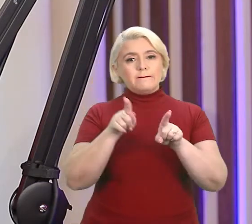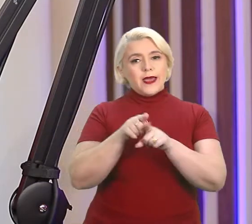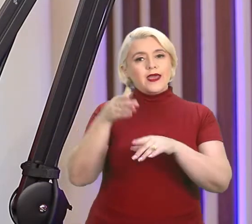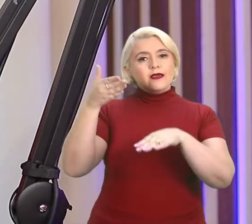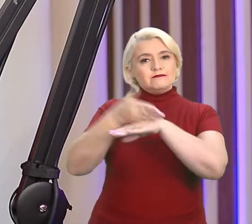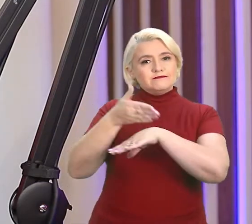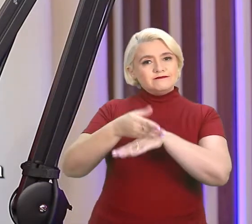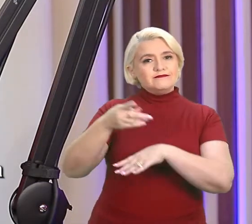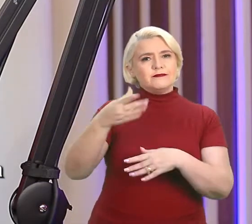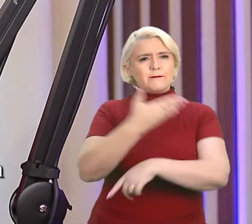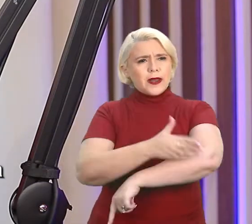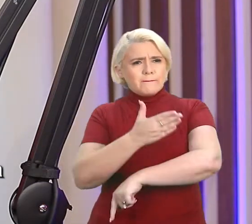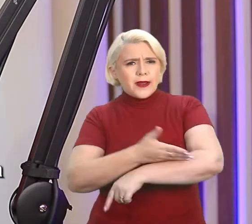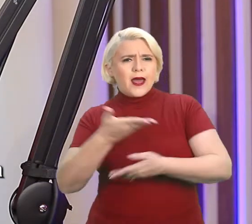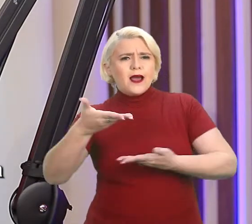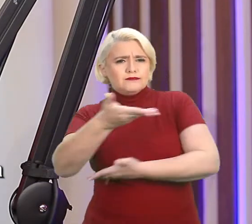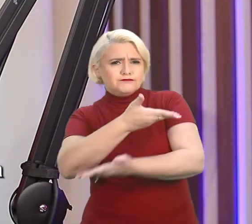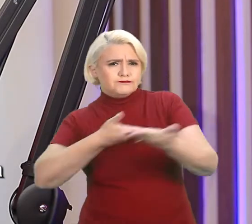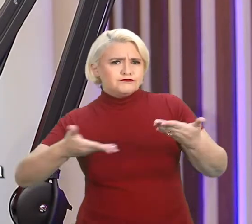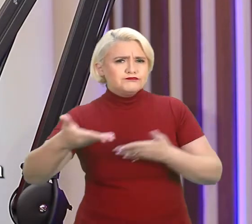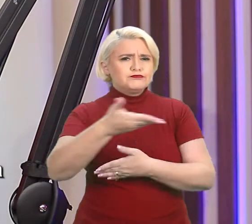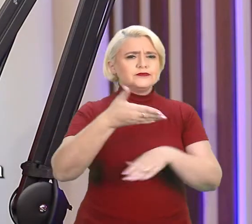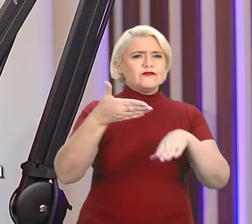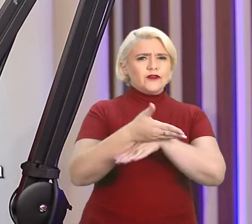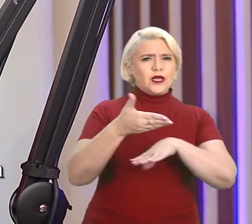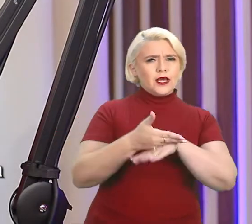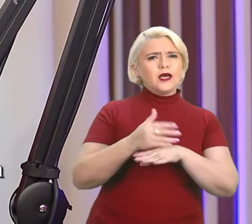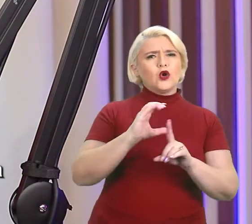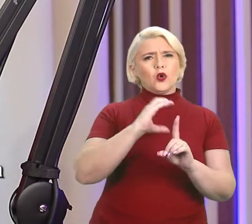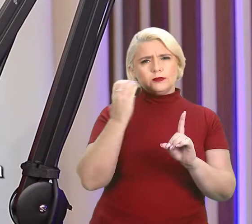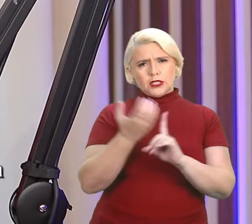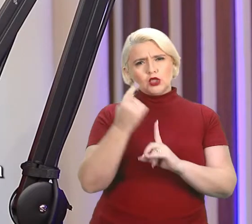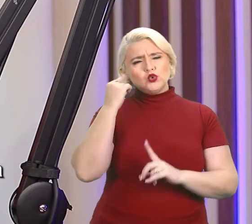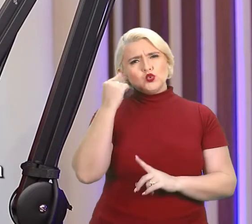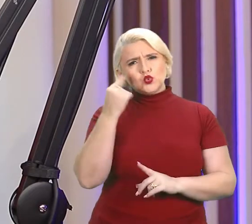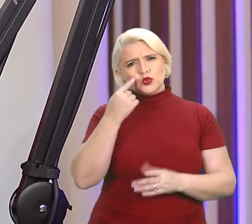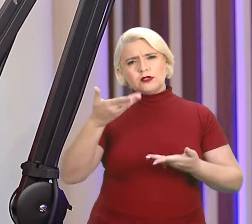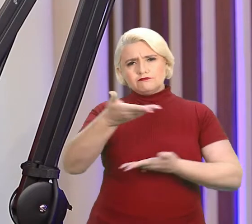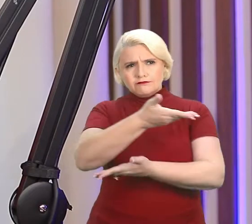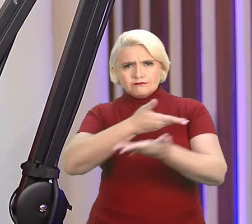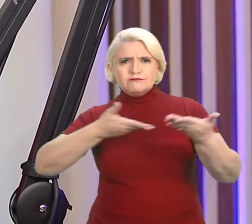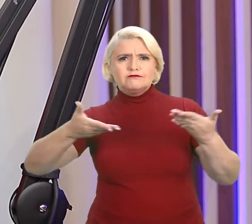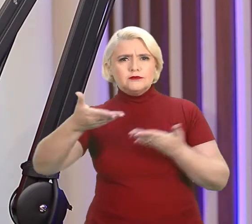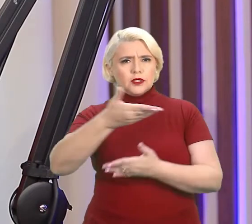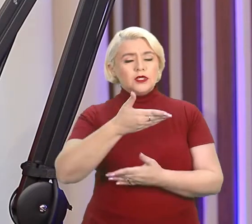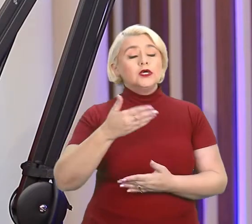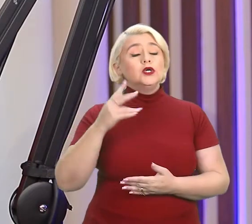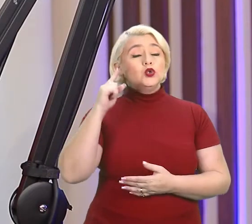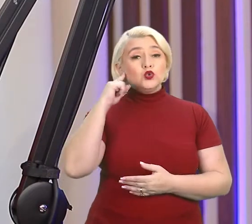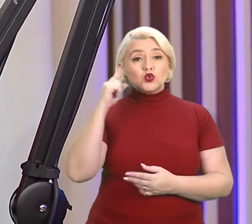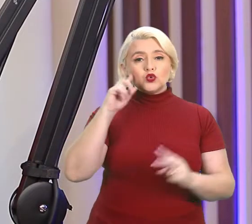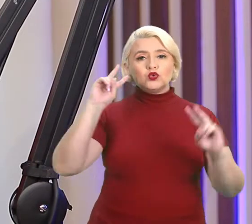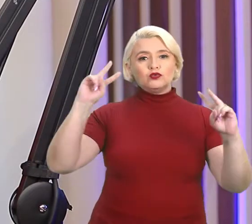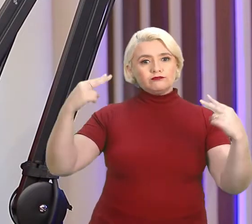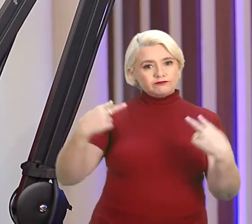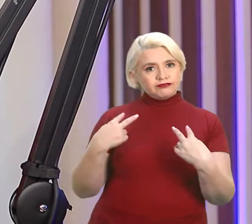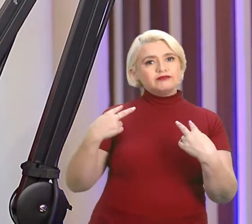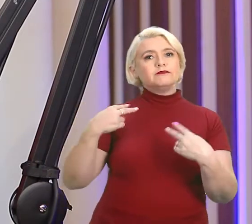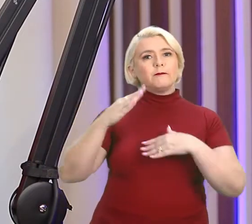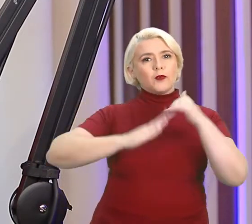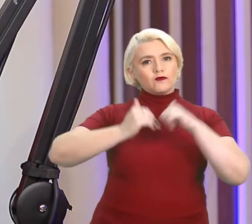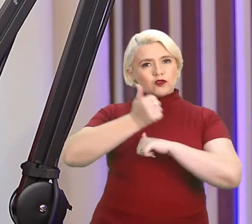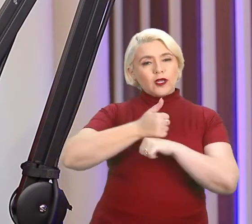lá para praticar e para frequentar a comunidade surda e para que a gente também, os surdos, nos reconhecessem enquanto